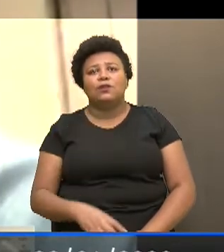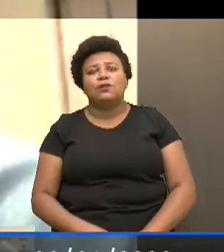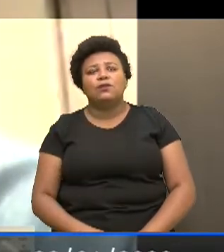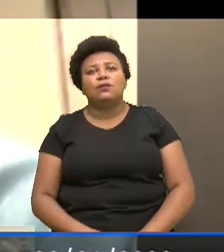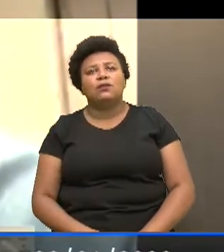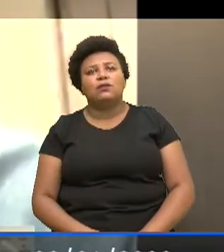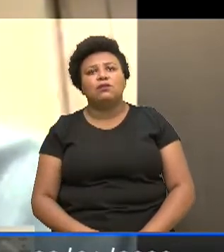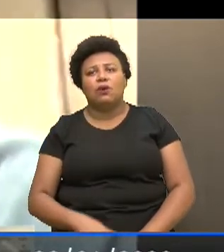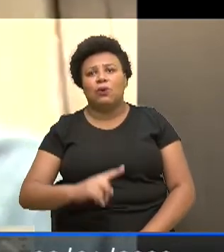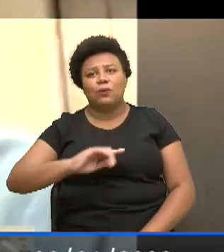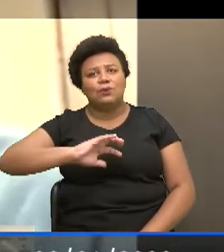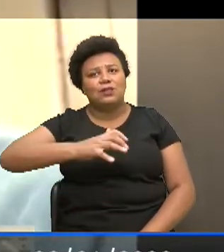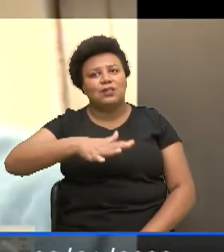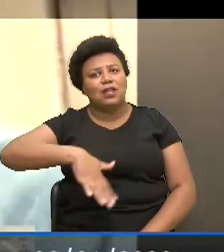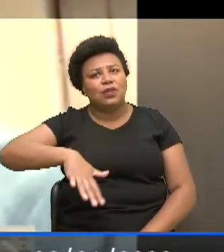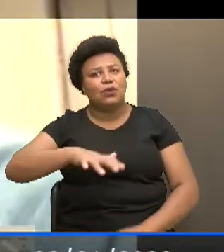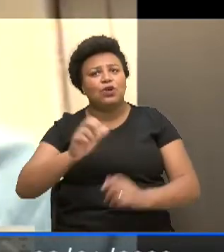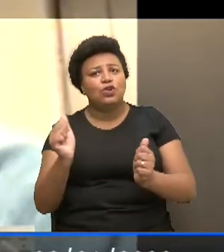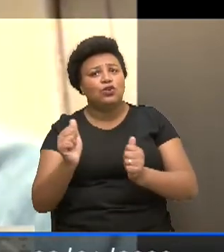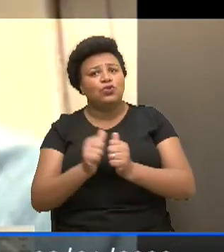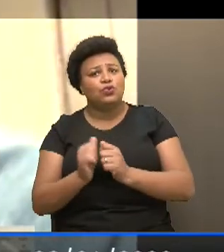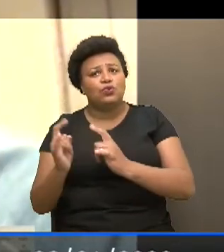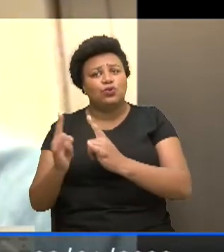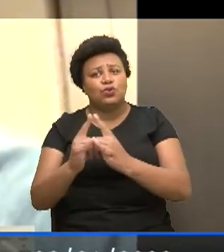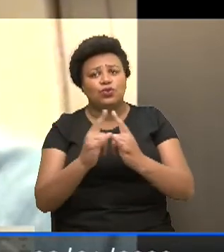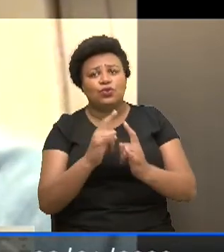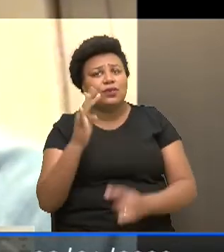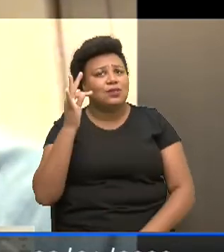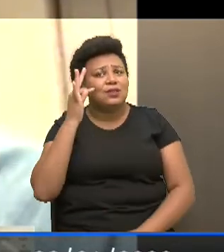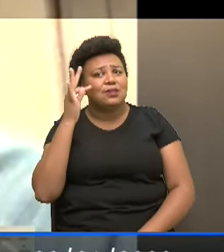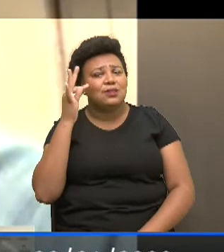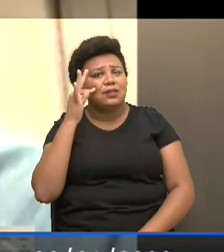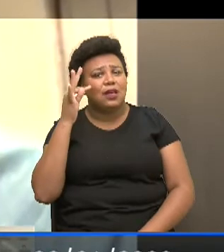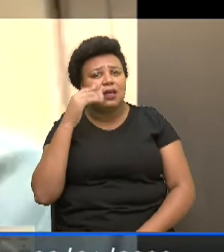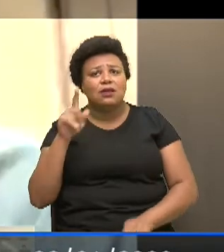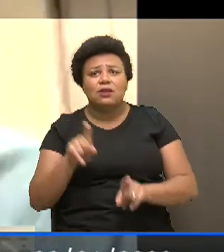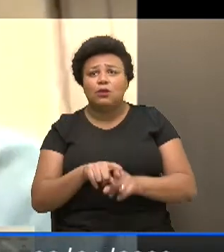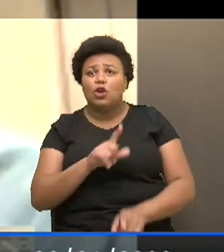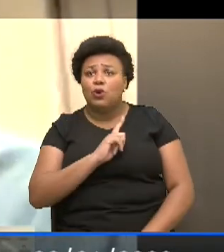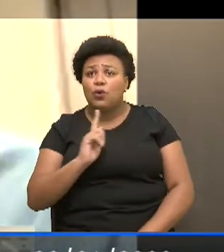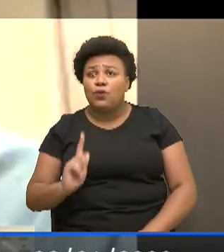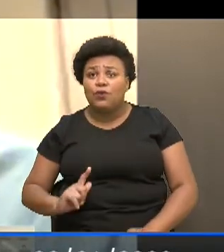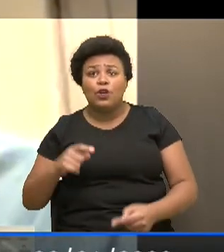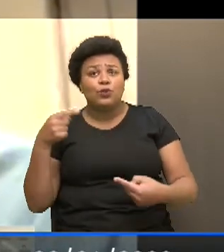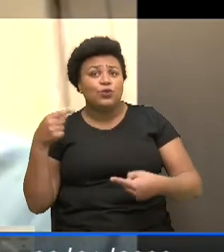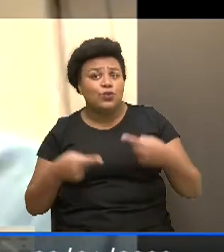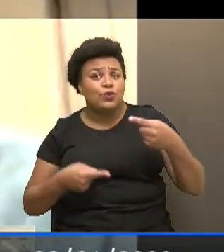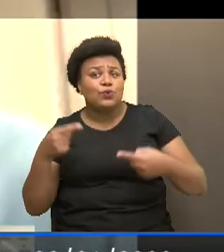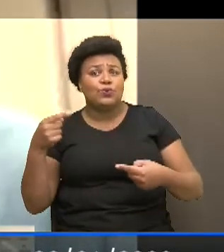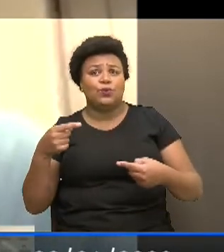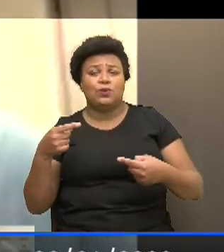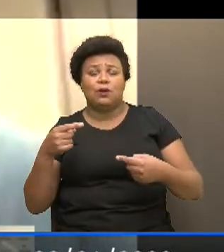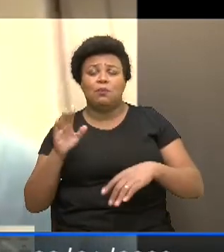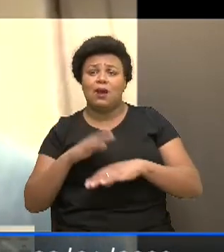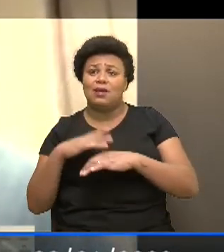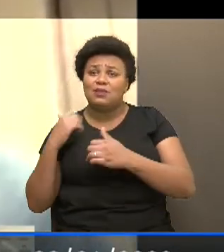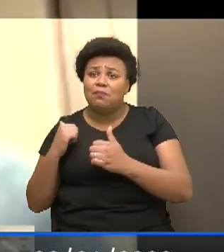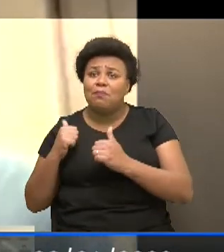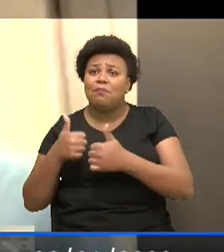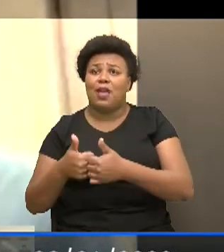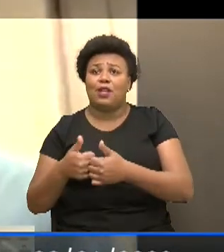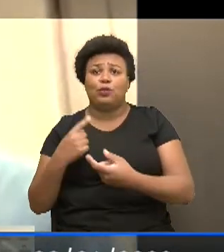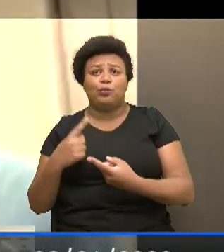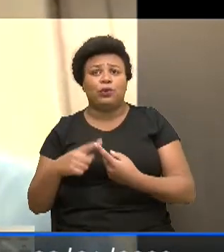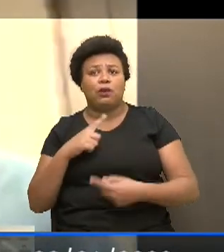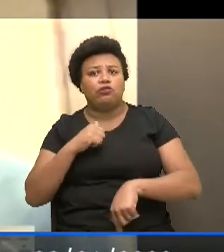o setor, juntamente com os órgãos técnicos e os executivos, discutam essa questão mais de perto, porque nós temos